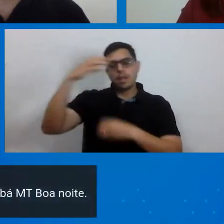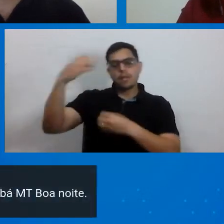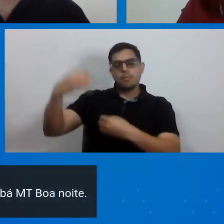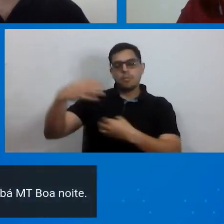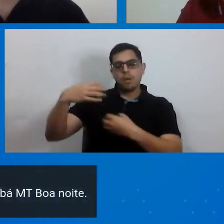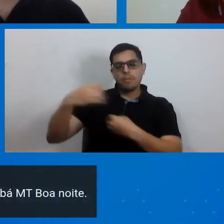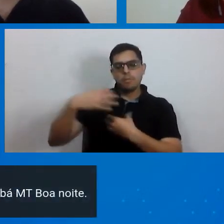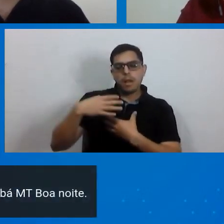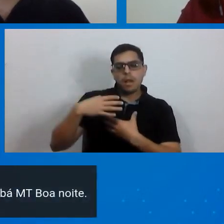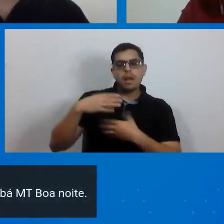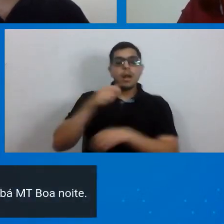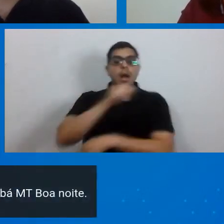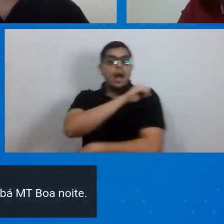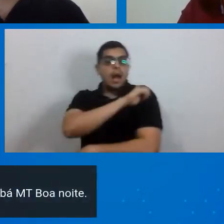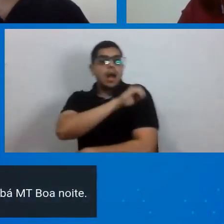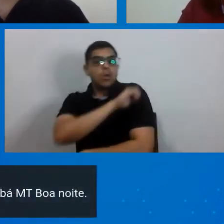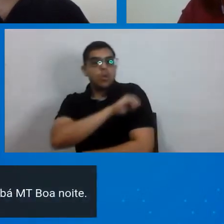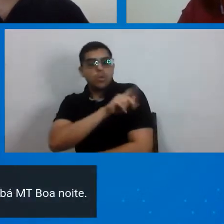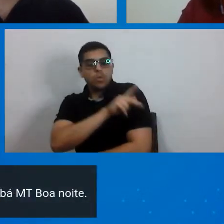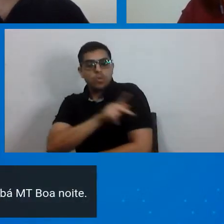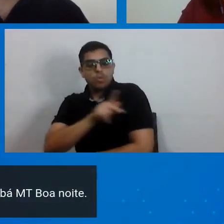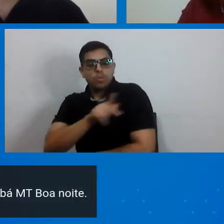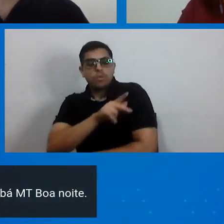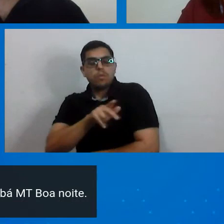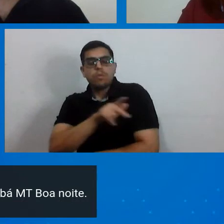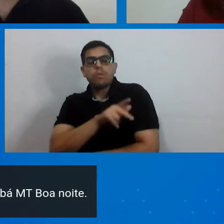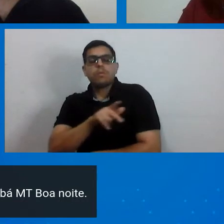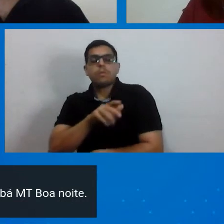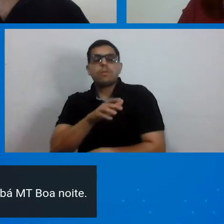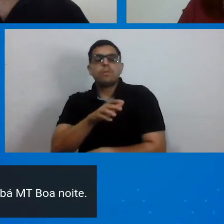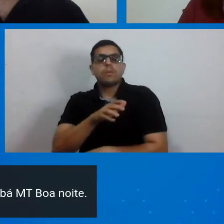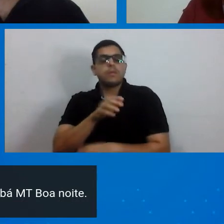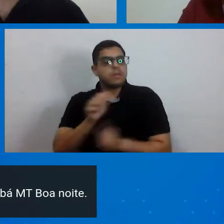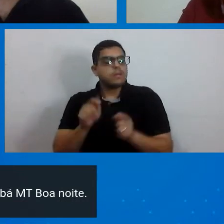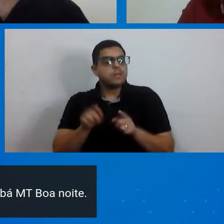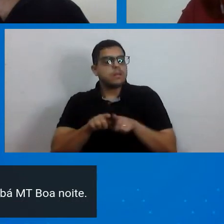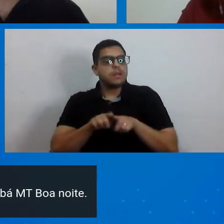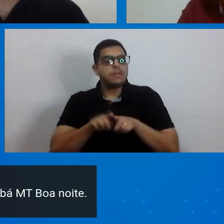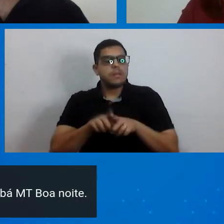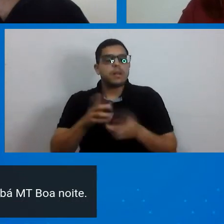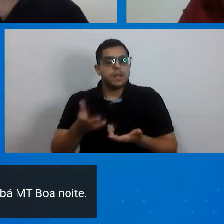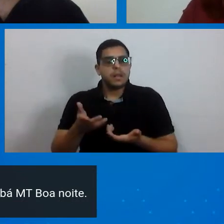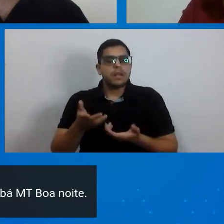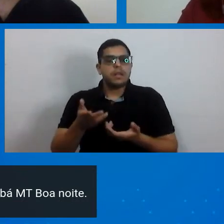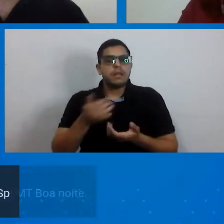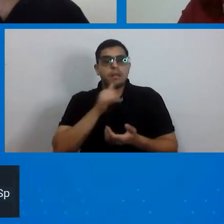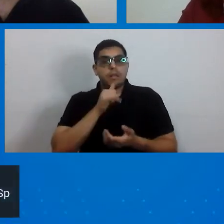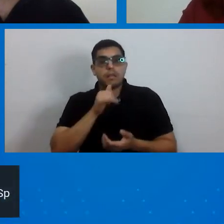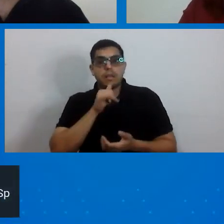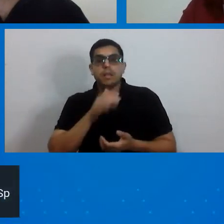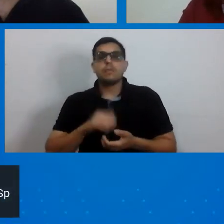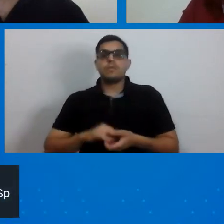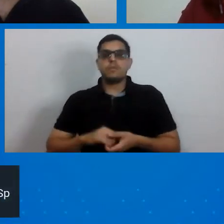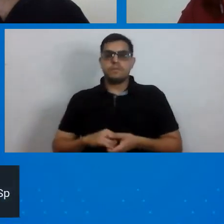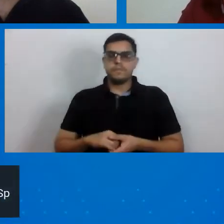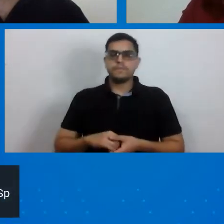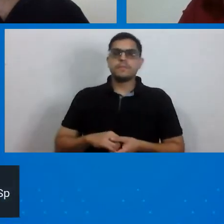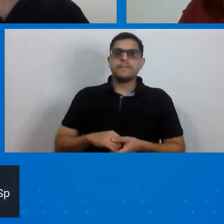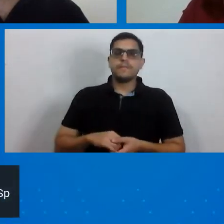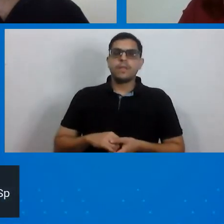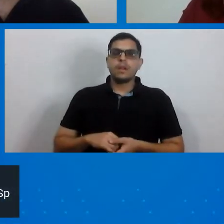apresentar e fundamentar as suas reflexões inquietações como muito bem desenvolveu a professora